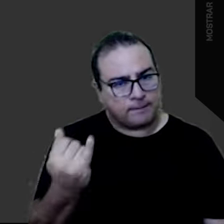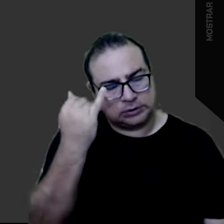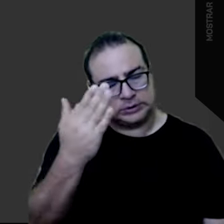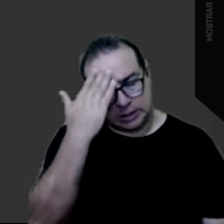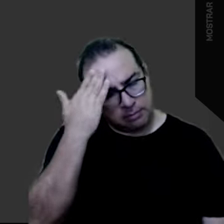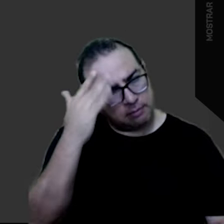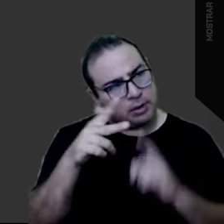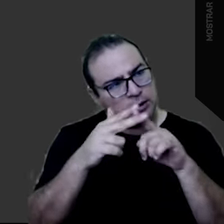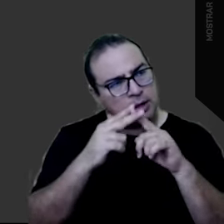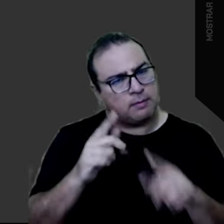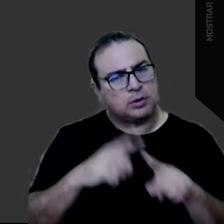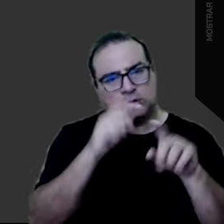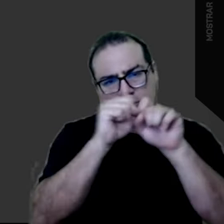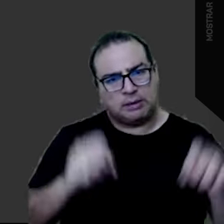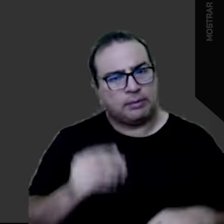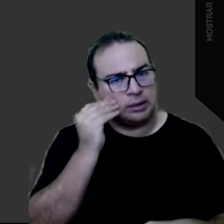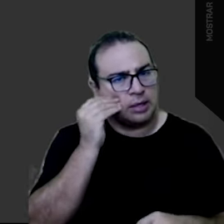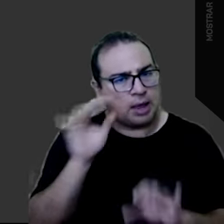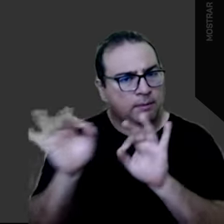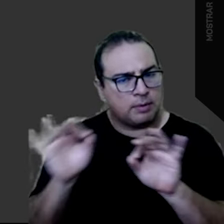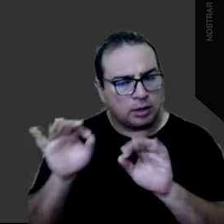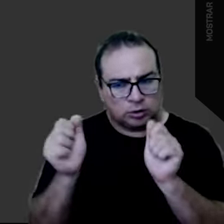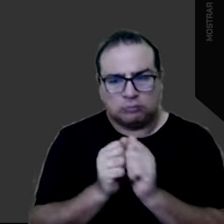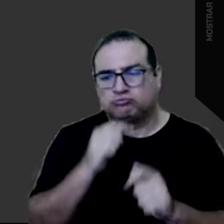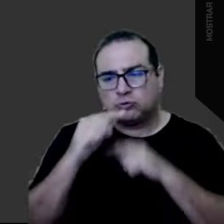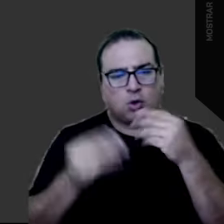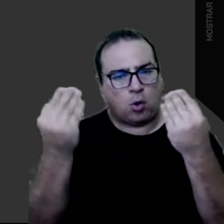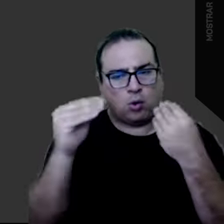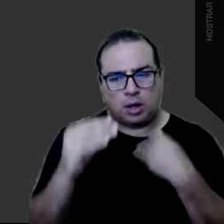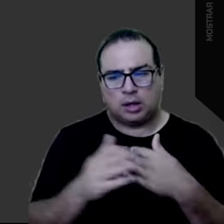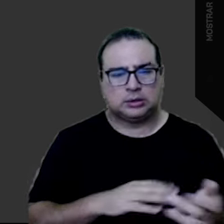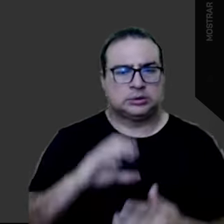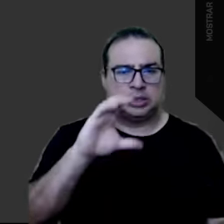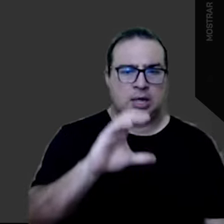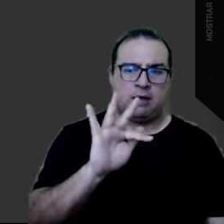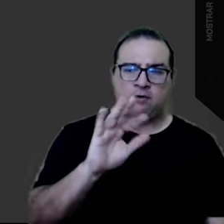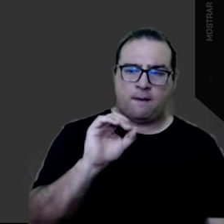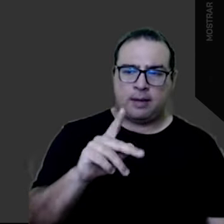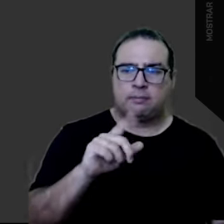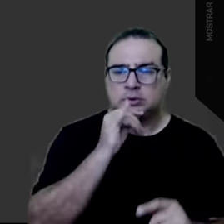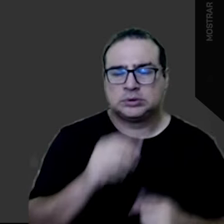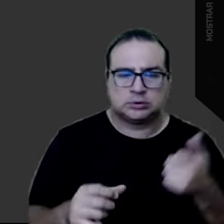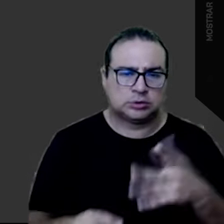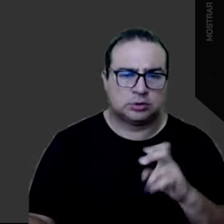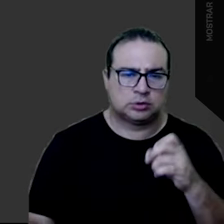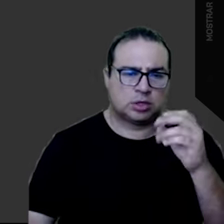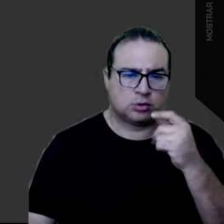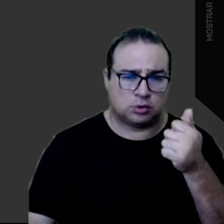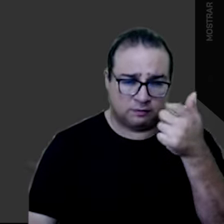importante a pessoa raciocinar que o sistema ele tenta fazer as amarrações não dá para você colocar uma cfop por exemplo que eu pus ali